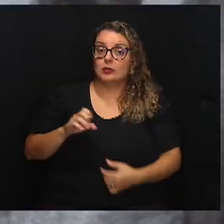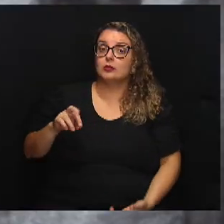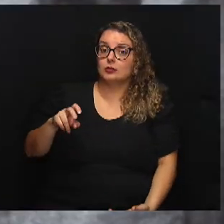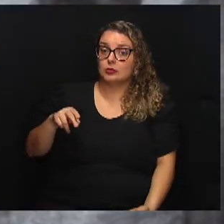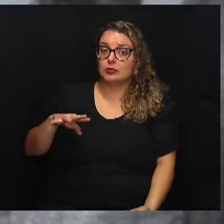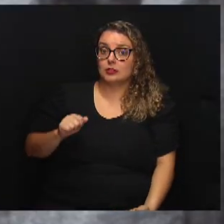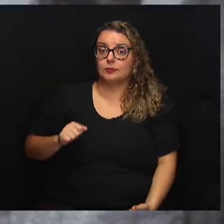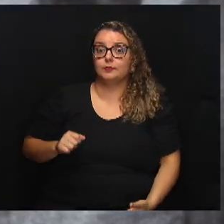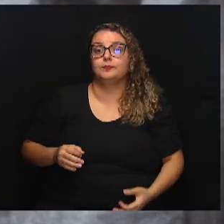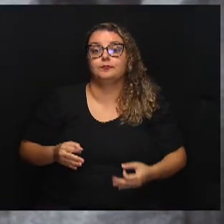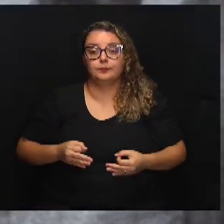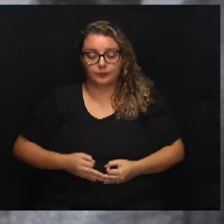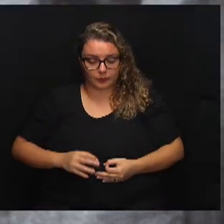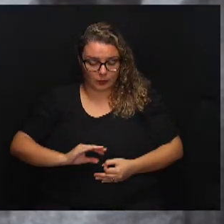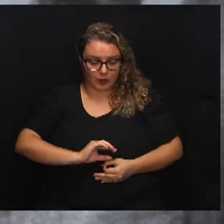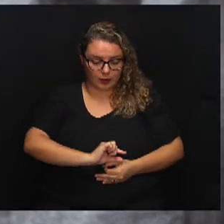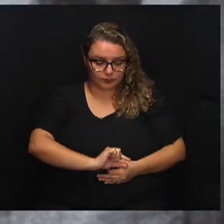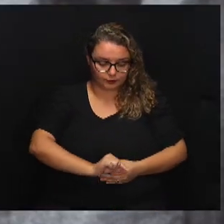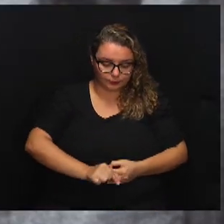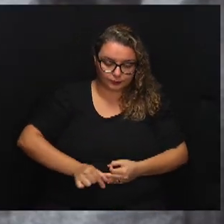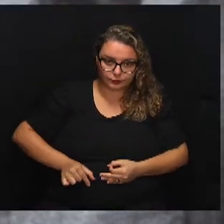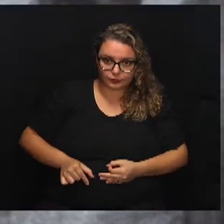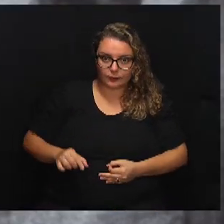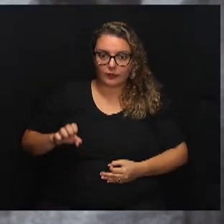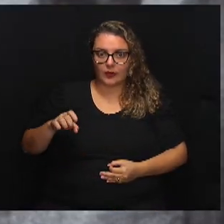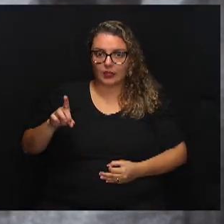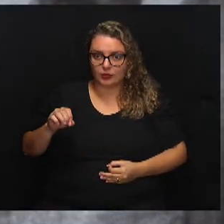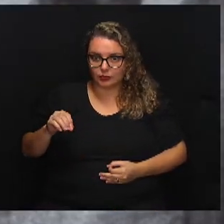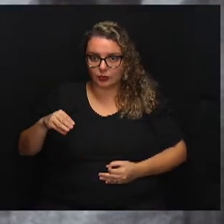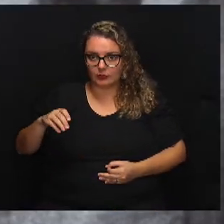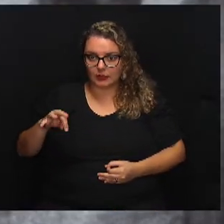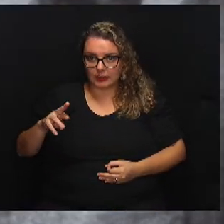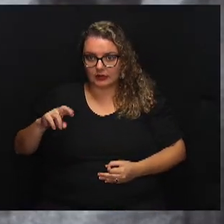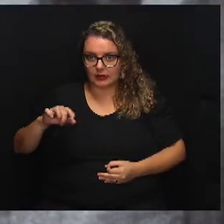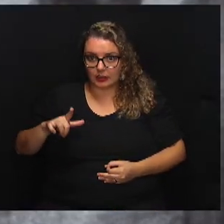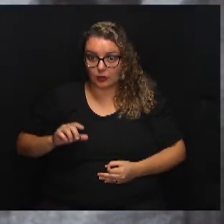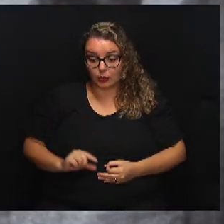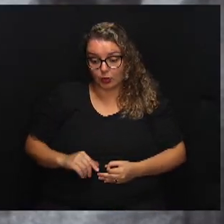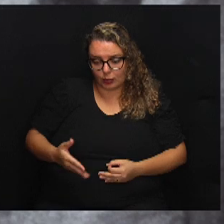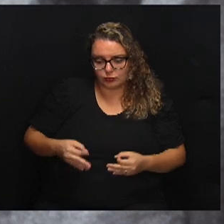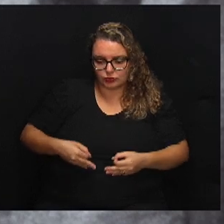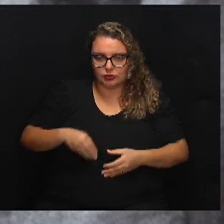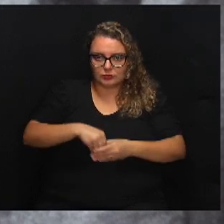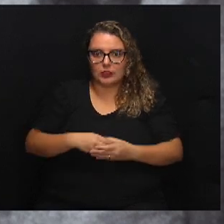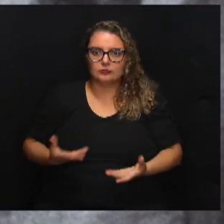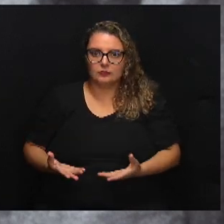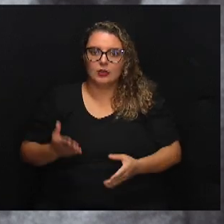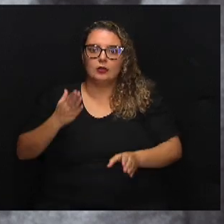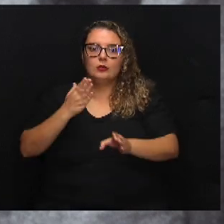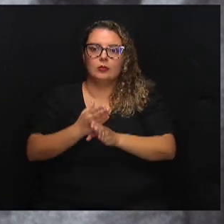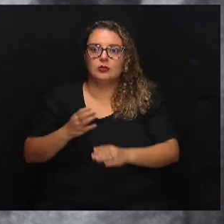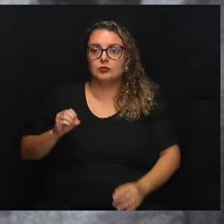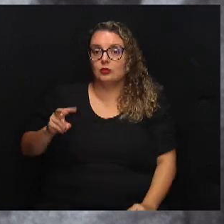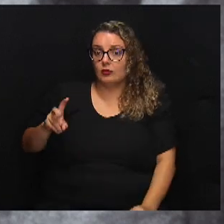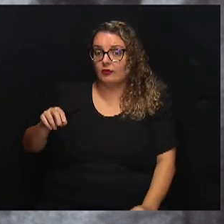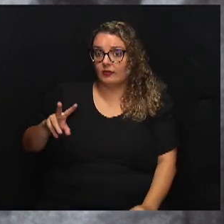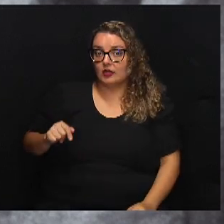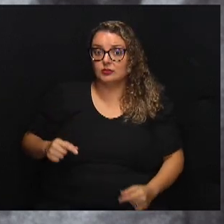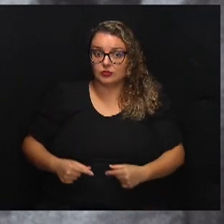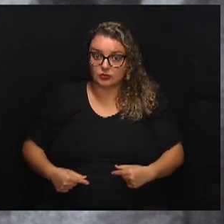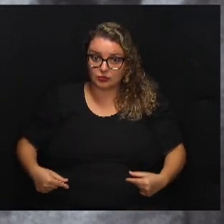pelo crescimento do tecido endometrial fora do útero. Esse tecido pode se encontrar nos ovários,